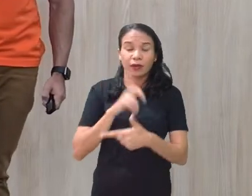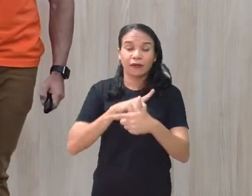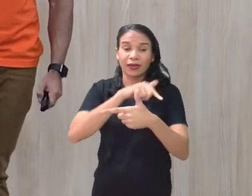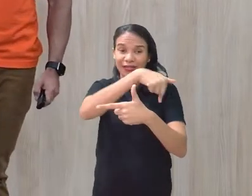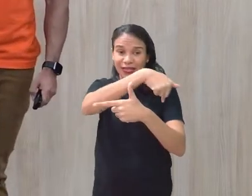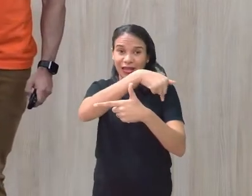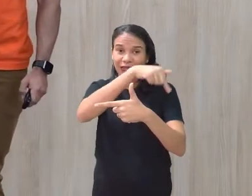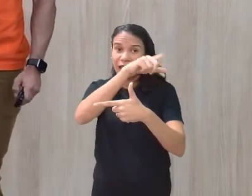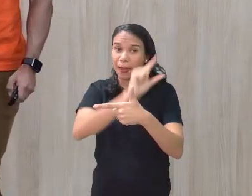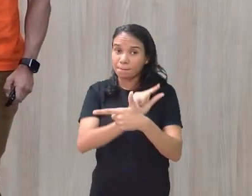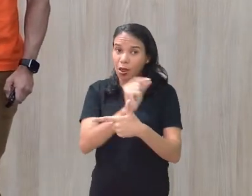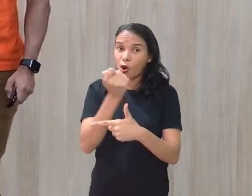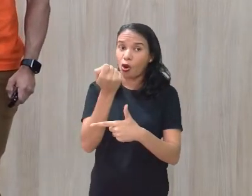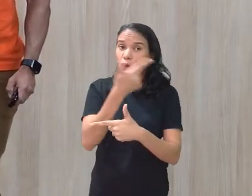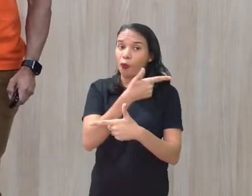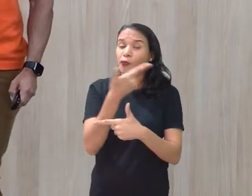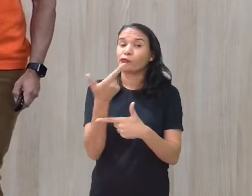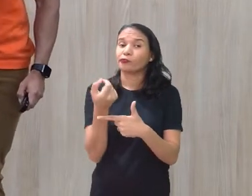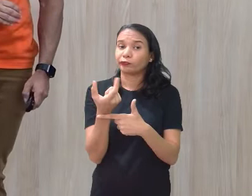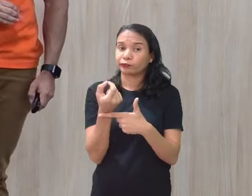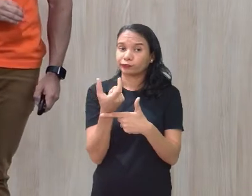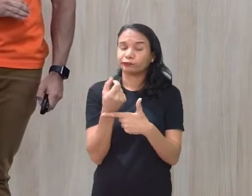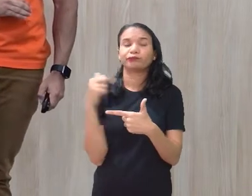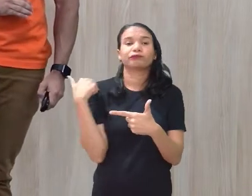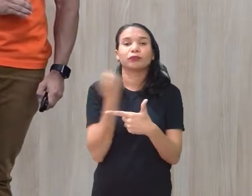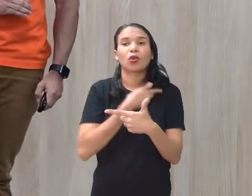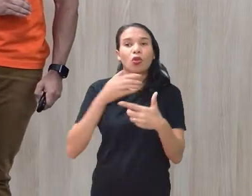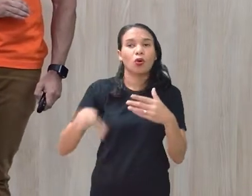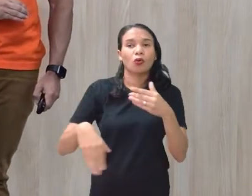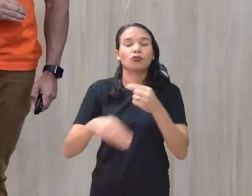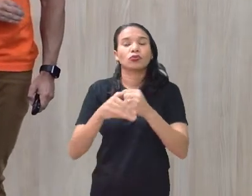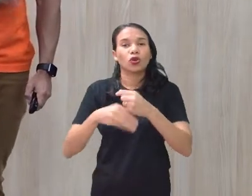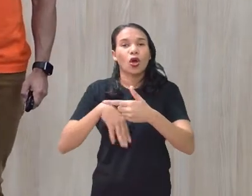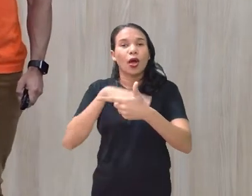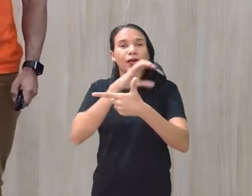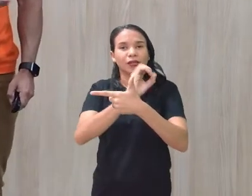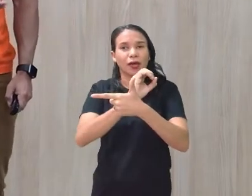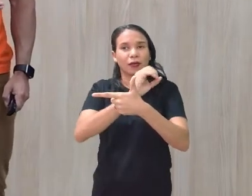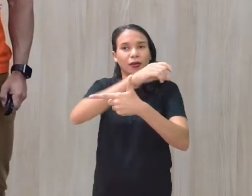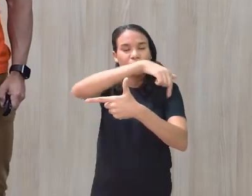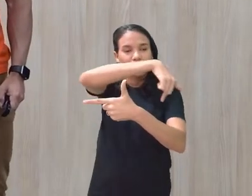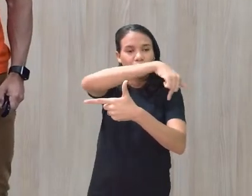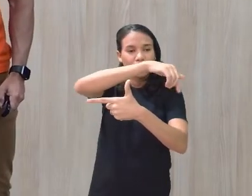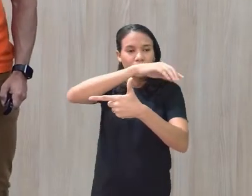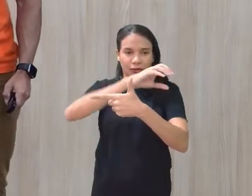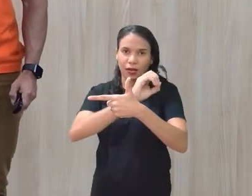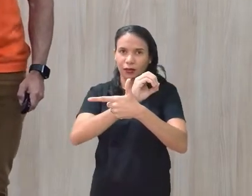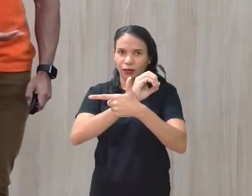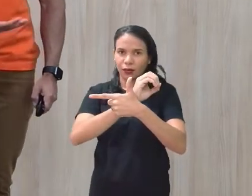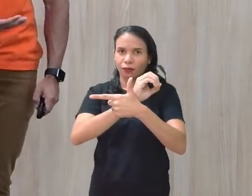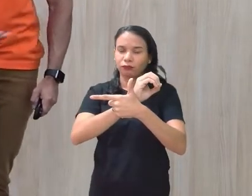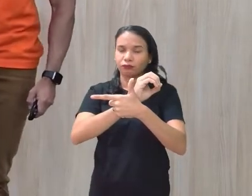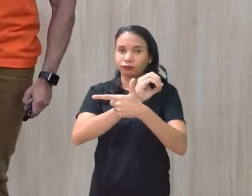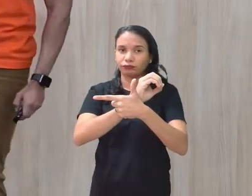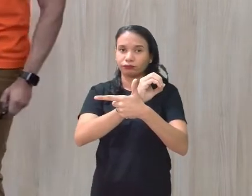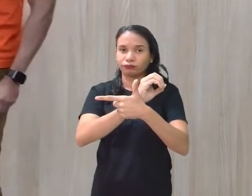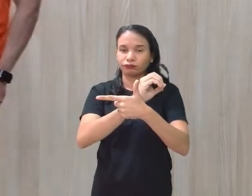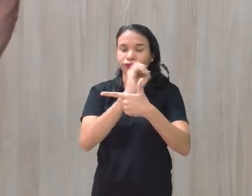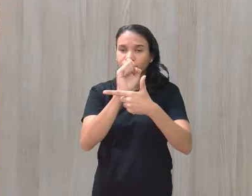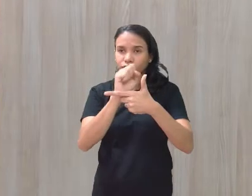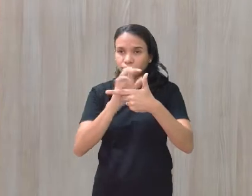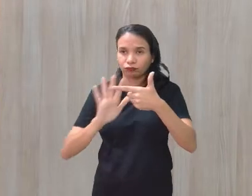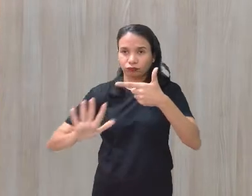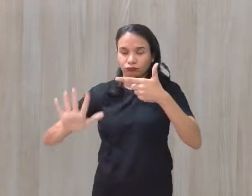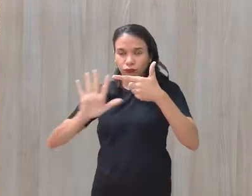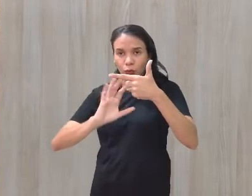ele é menor que 20. Então, a gente adiciona um 0 lá e o 7 vira 1,70. E aqui